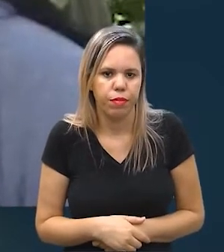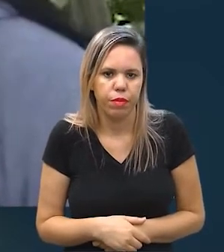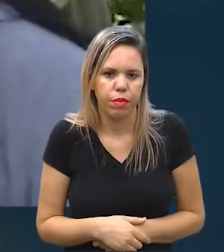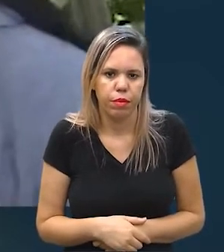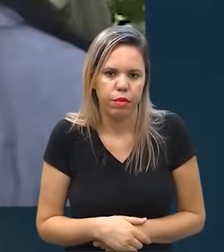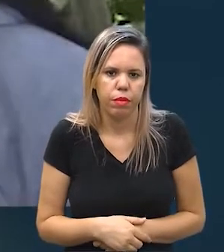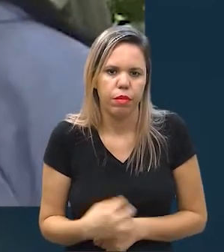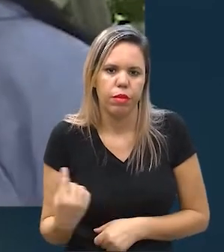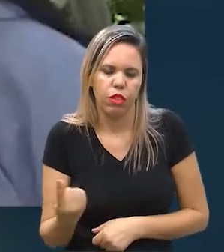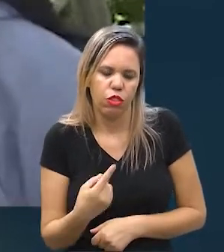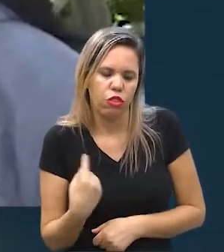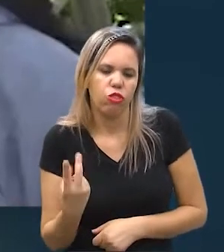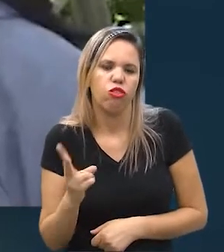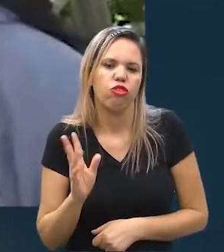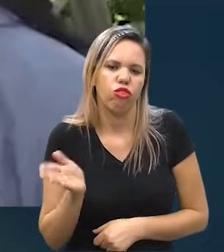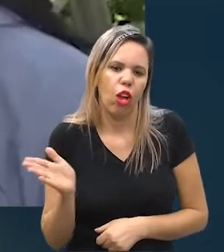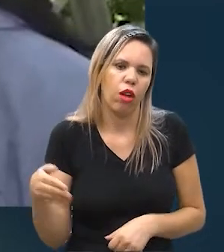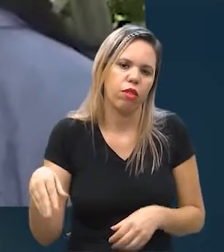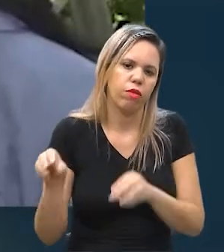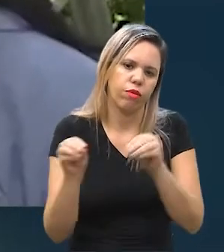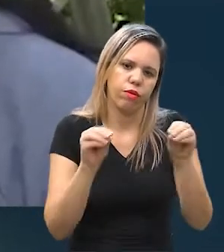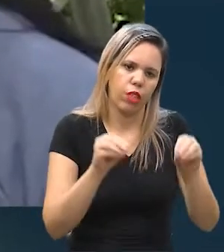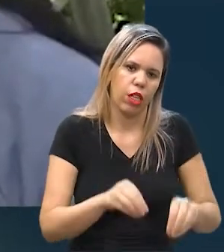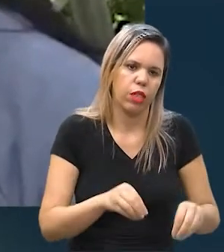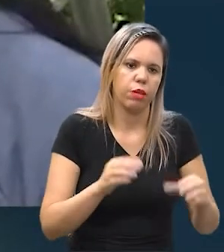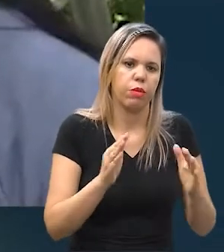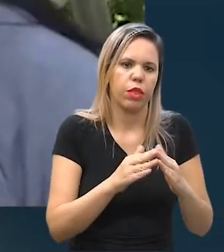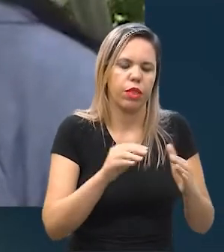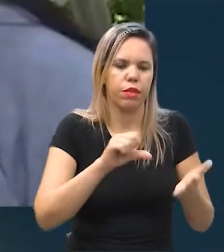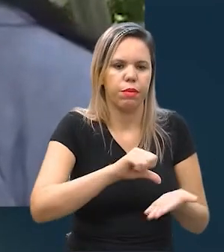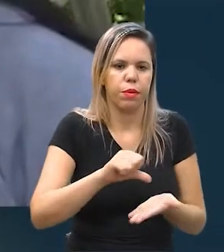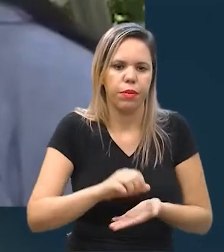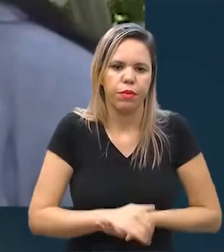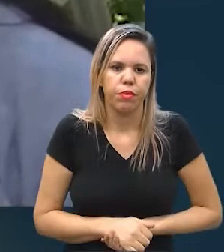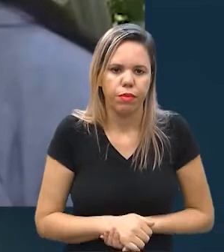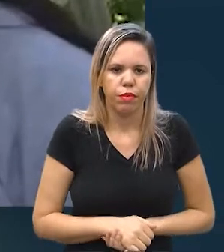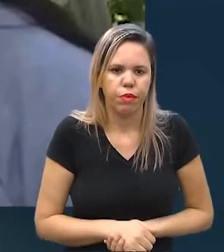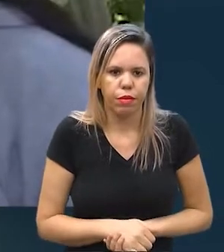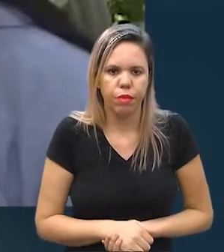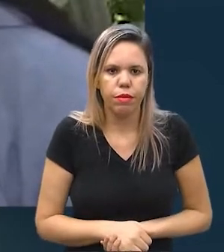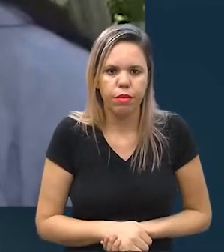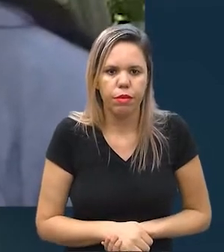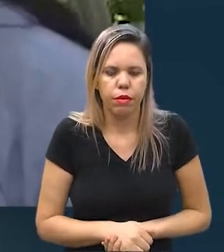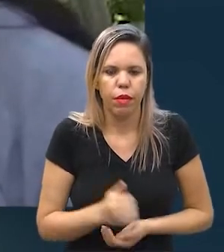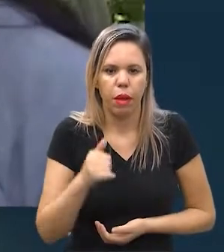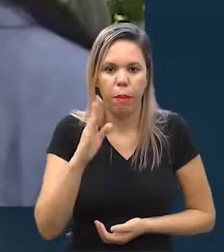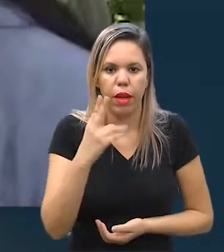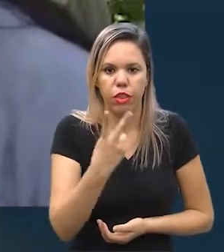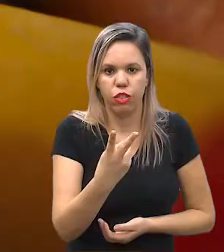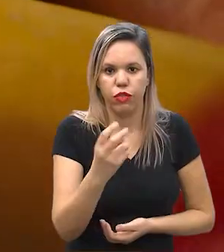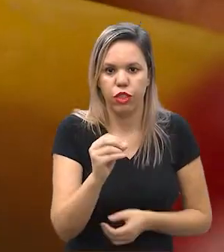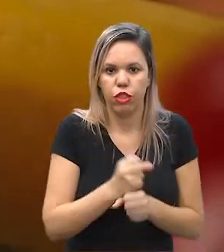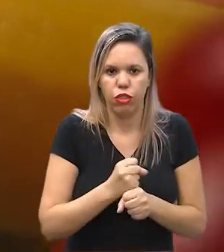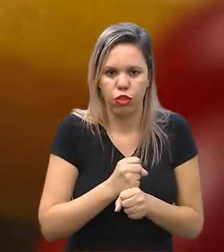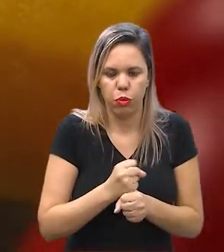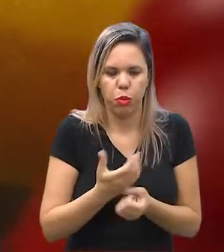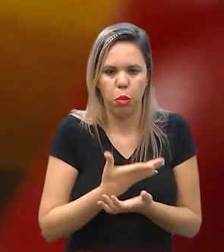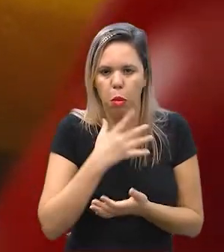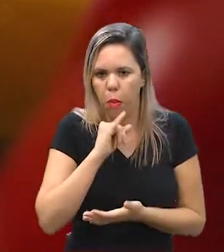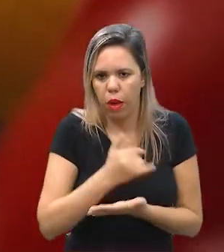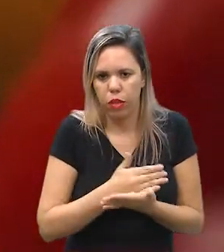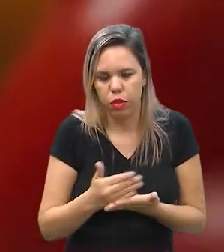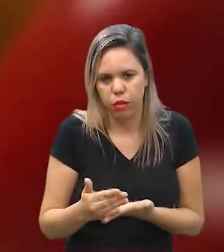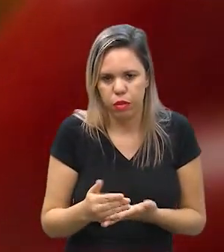nós já viemos para cá, para essa região, já há uns mais de 20 anos, né? Meu pai começou